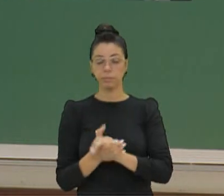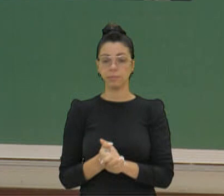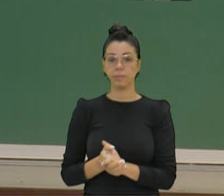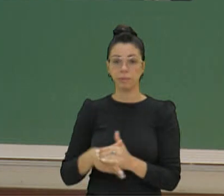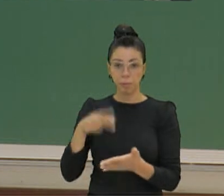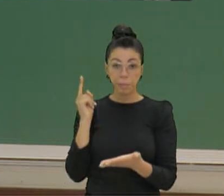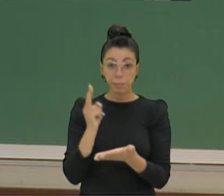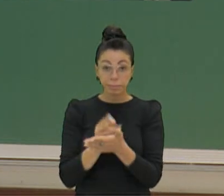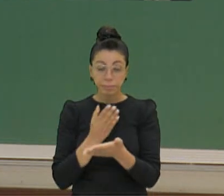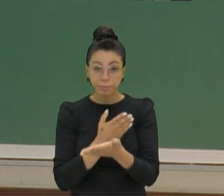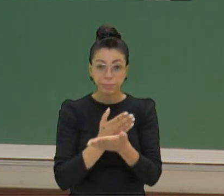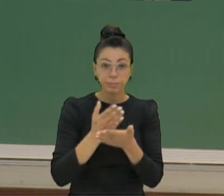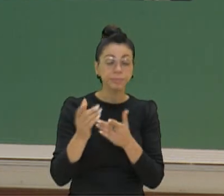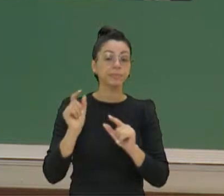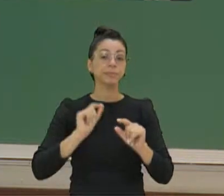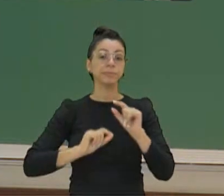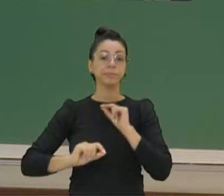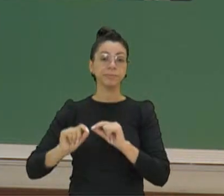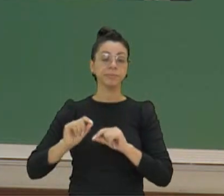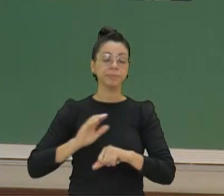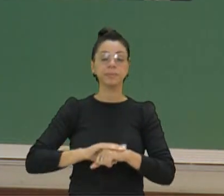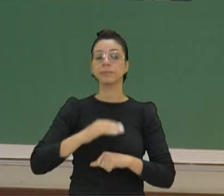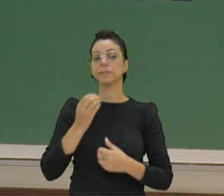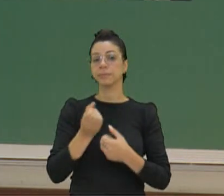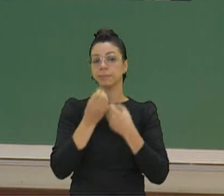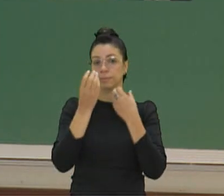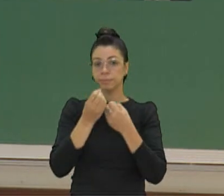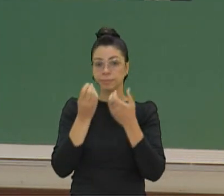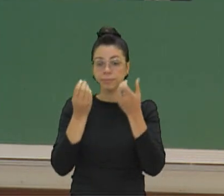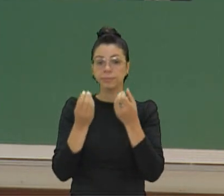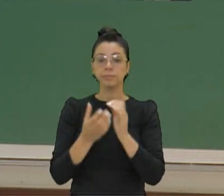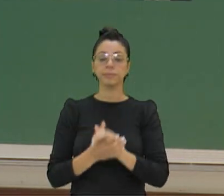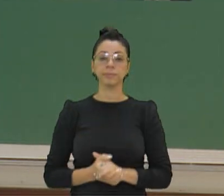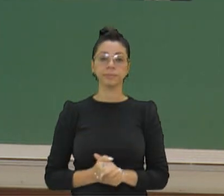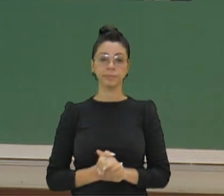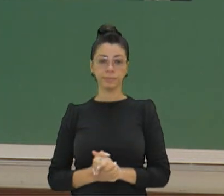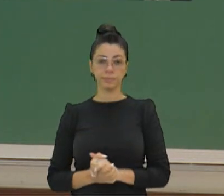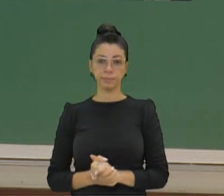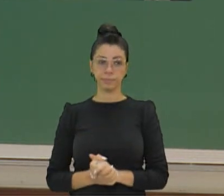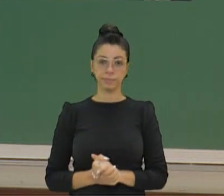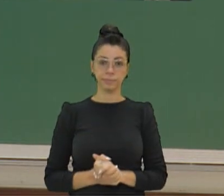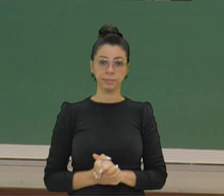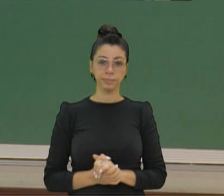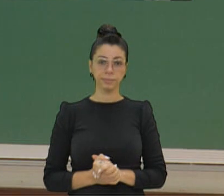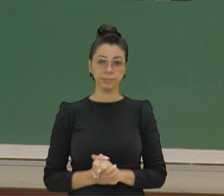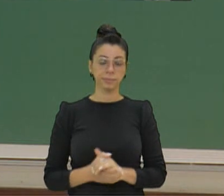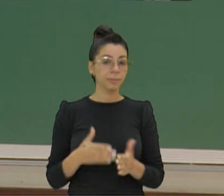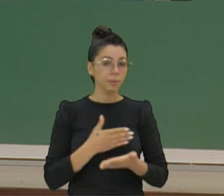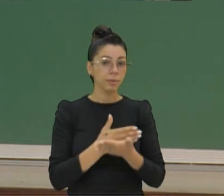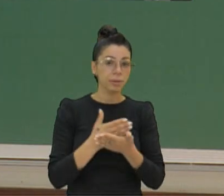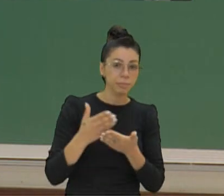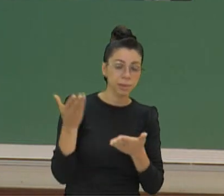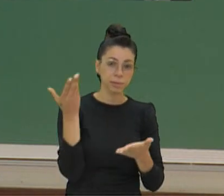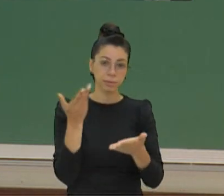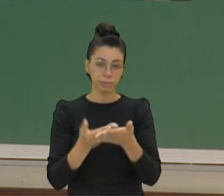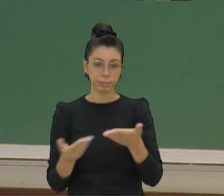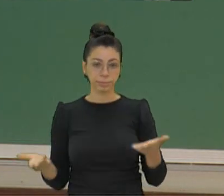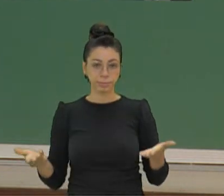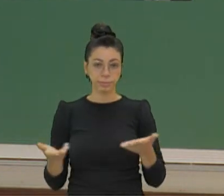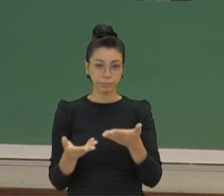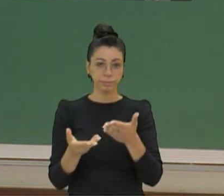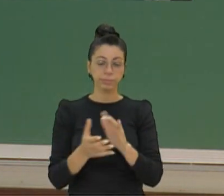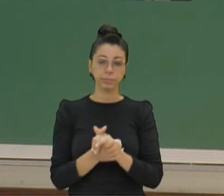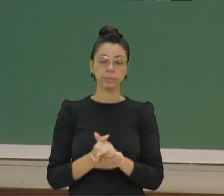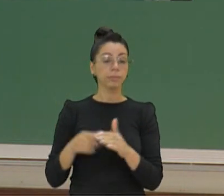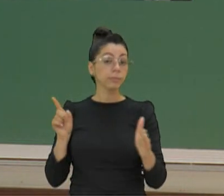Vamos começar a nossa aula e ver mais informações sobre a visão? Olha como eu começo a nossa aula de hoje. Eu começo